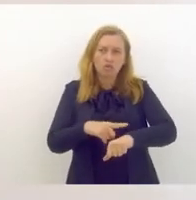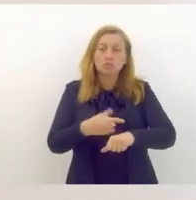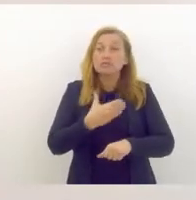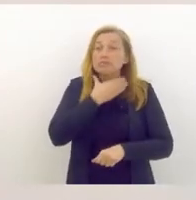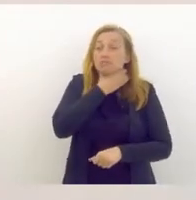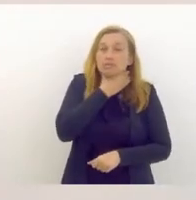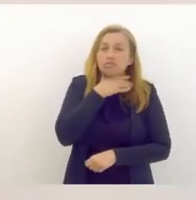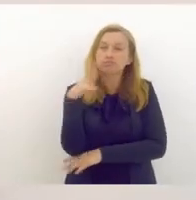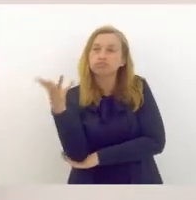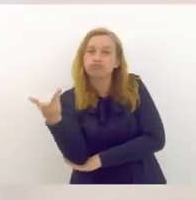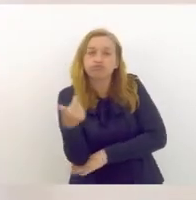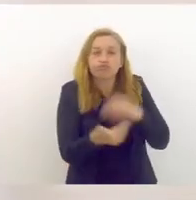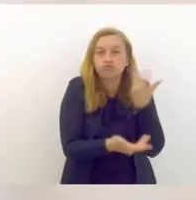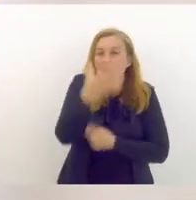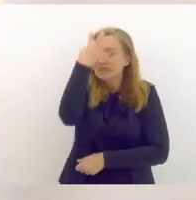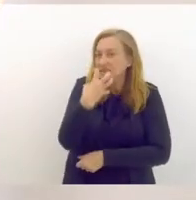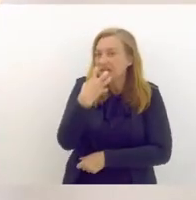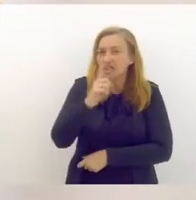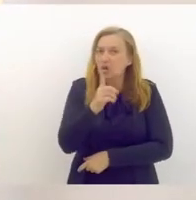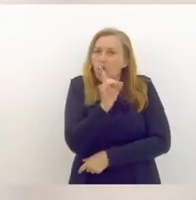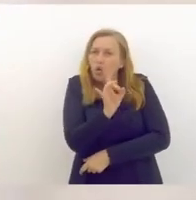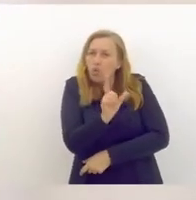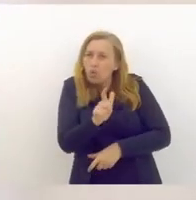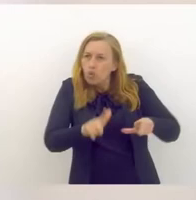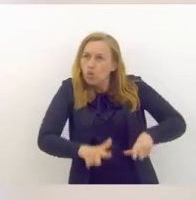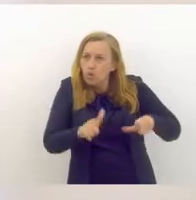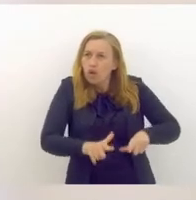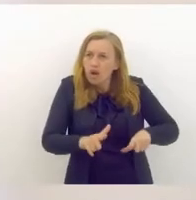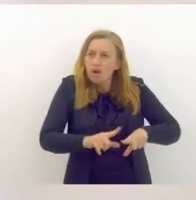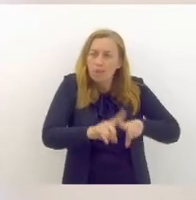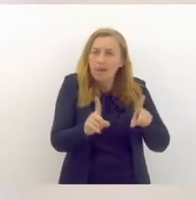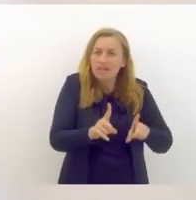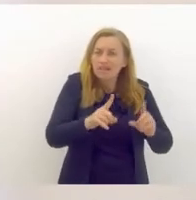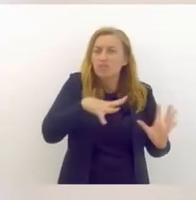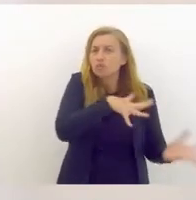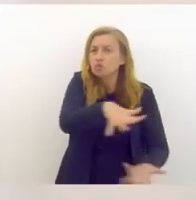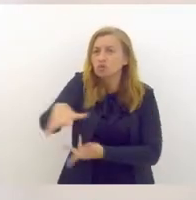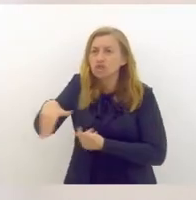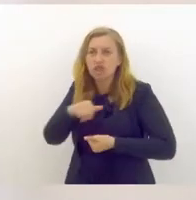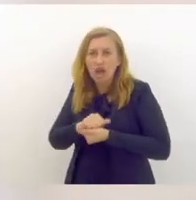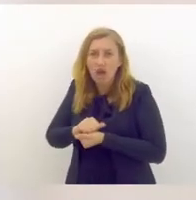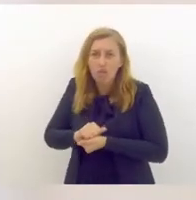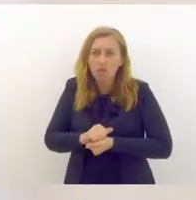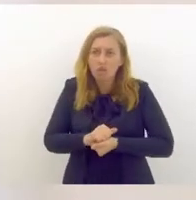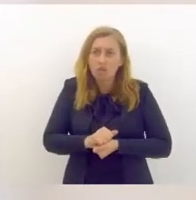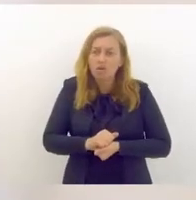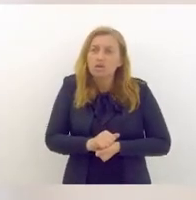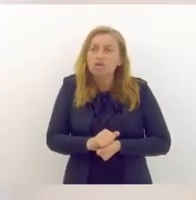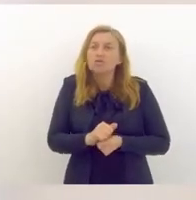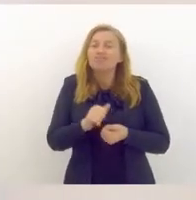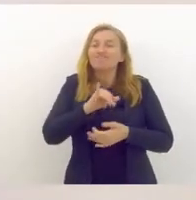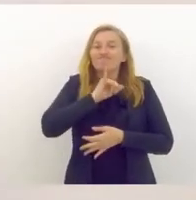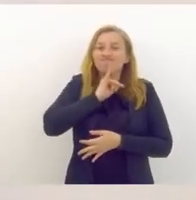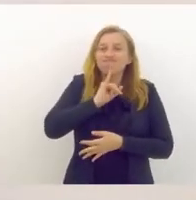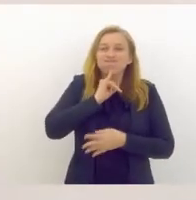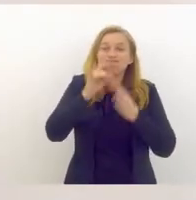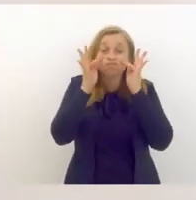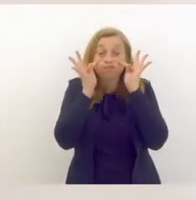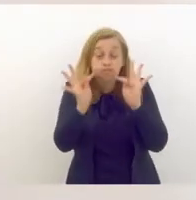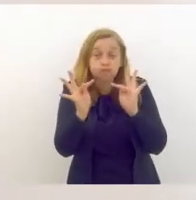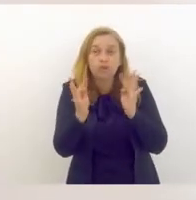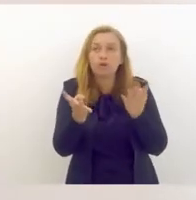ambiental seríssimo, e não é local, é do ponto de vista mundial. Nós estamos, infelizmente,